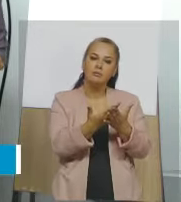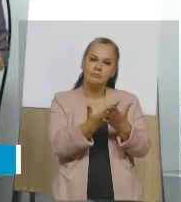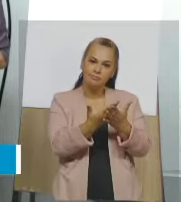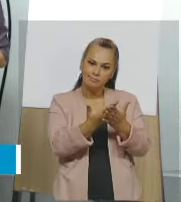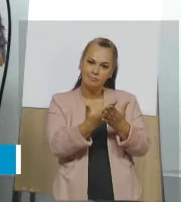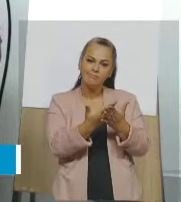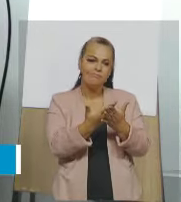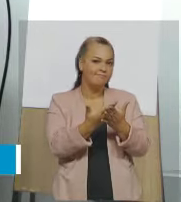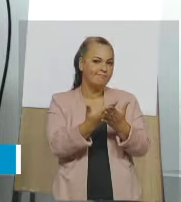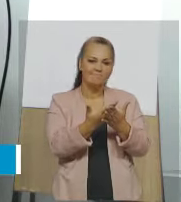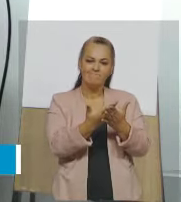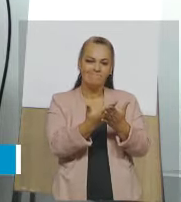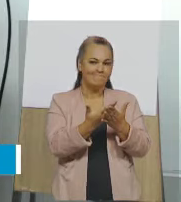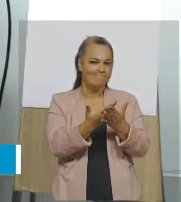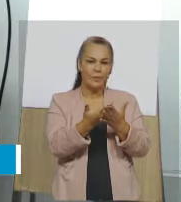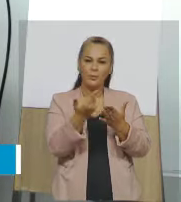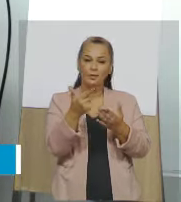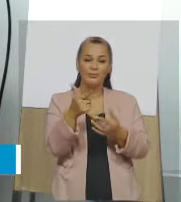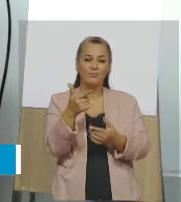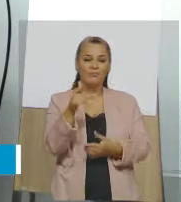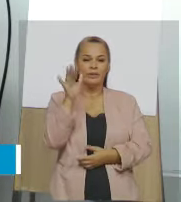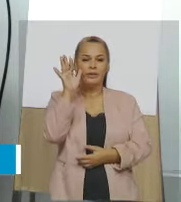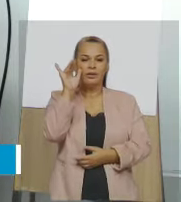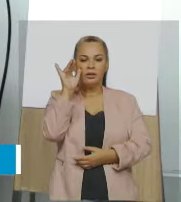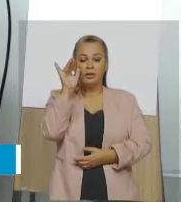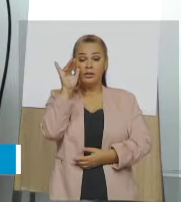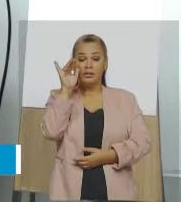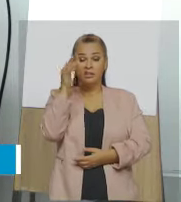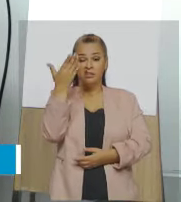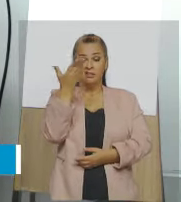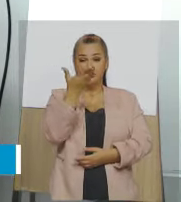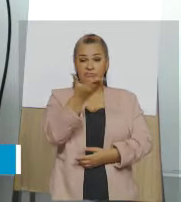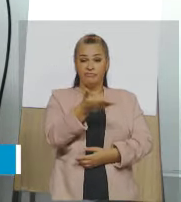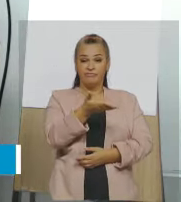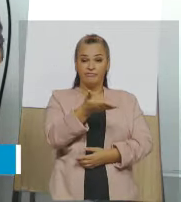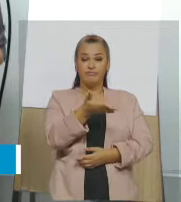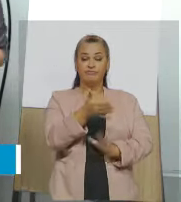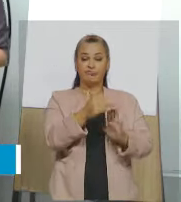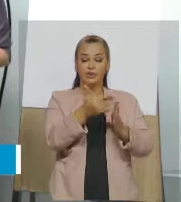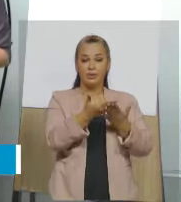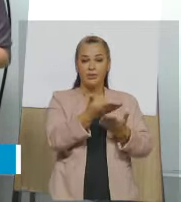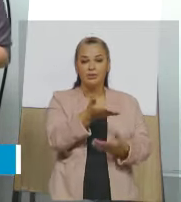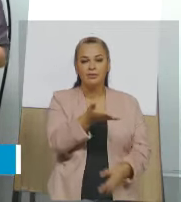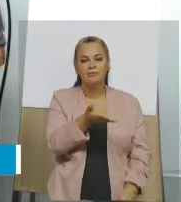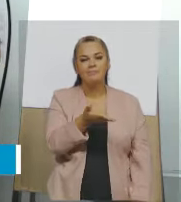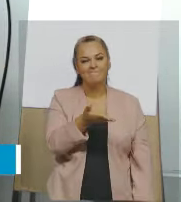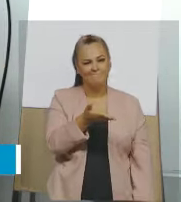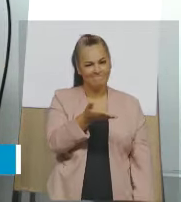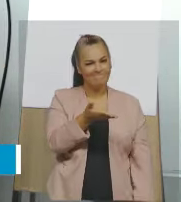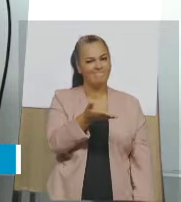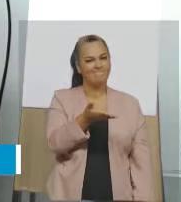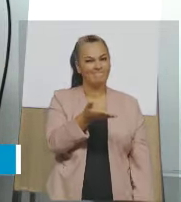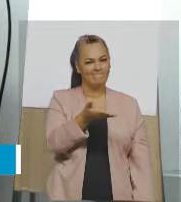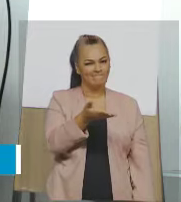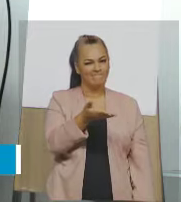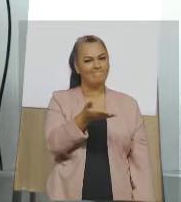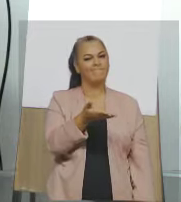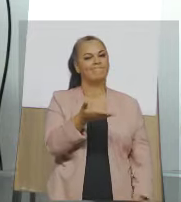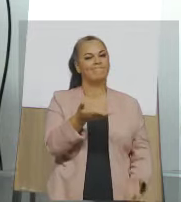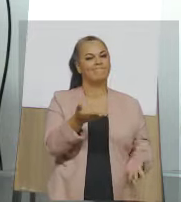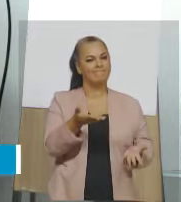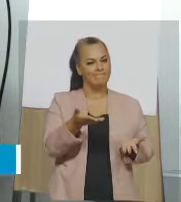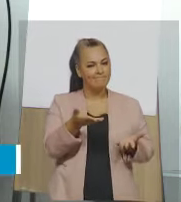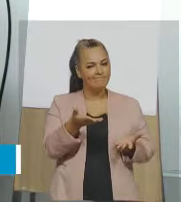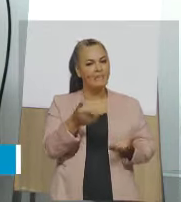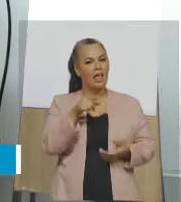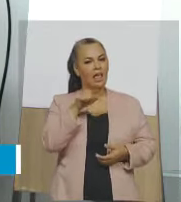tinha interesse em estudar. Isso é muito. E isso vai influenciar demais